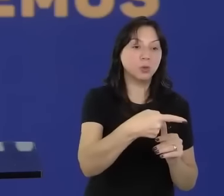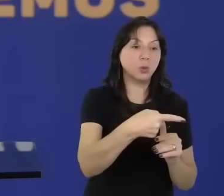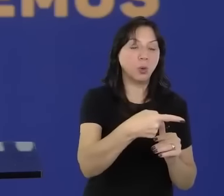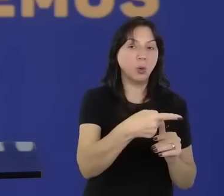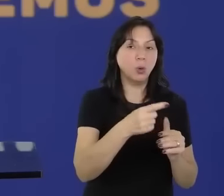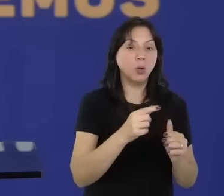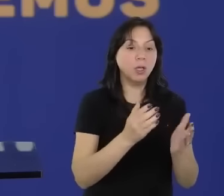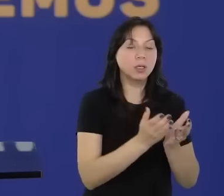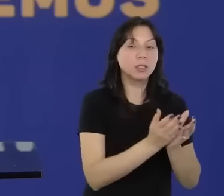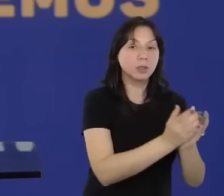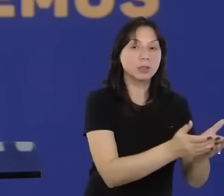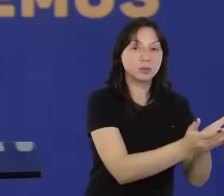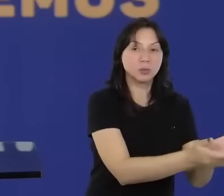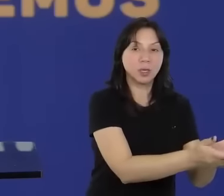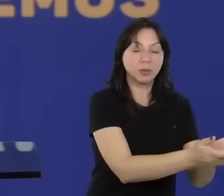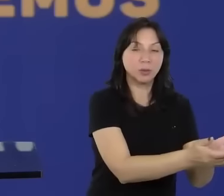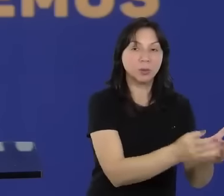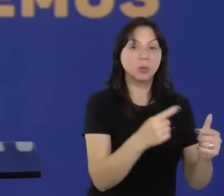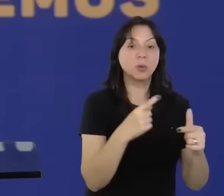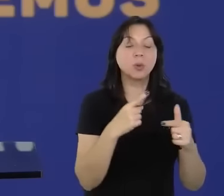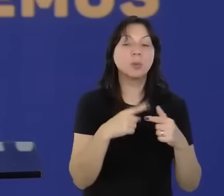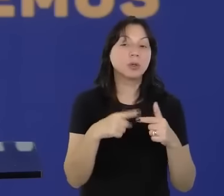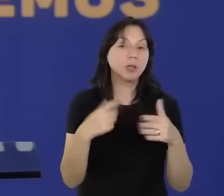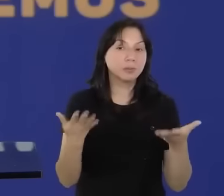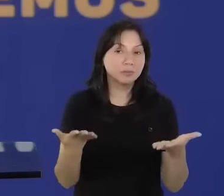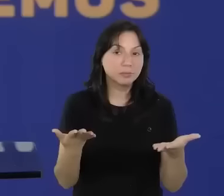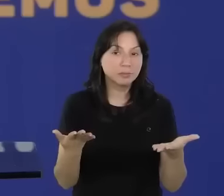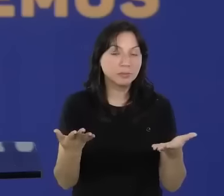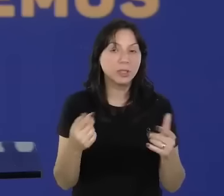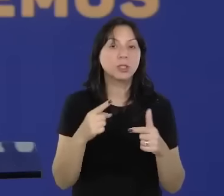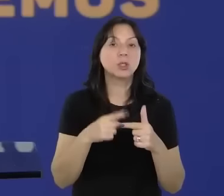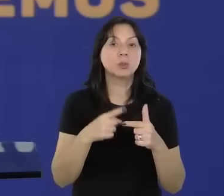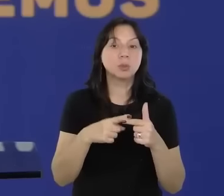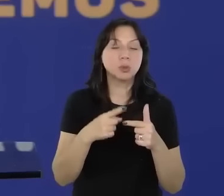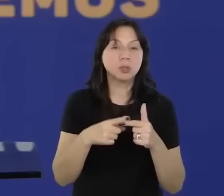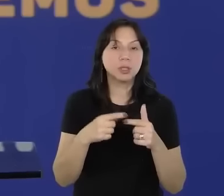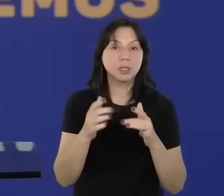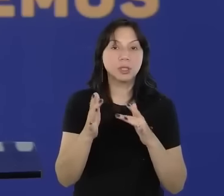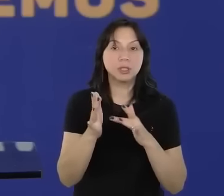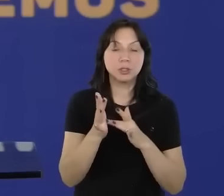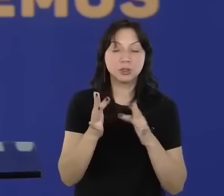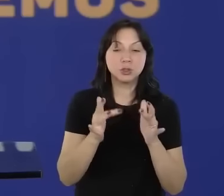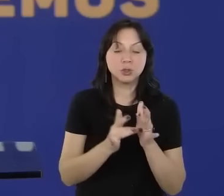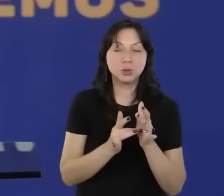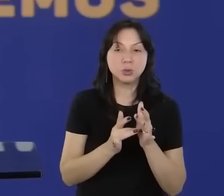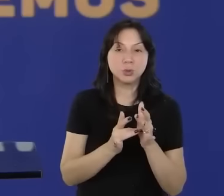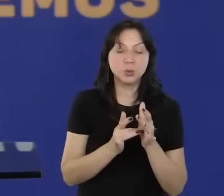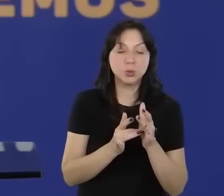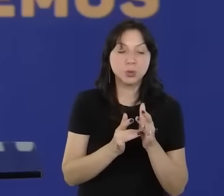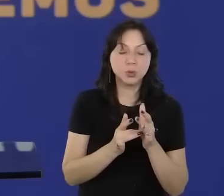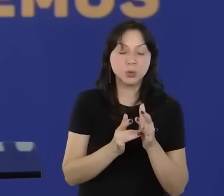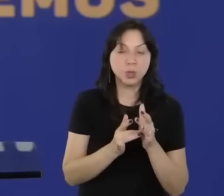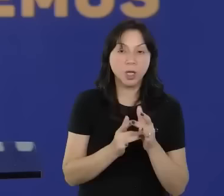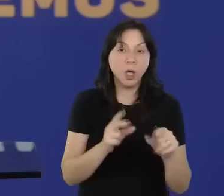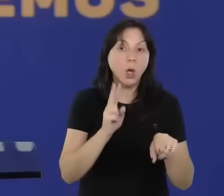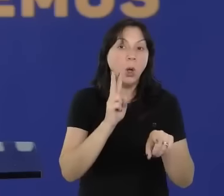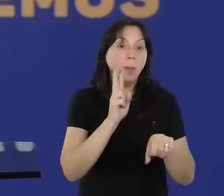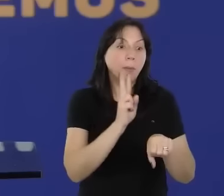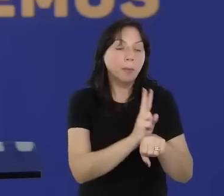duas razões primeiro Jesus está com esse gesto poupando os discípulos de uma